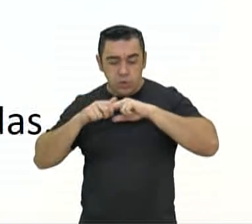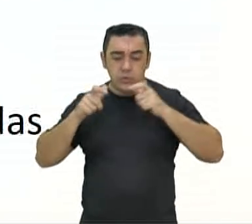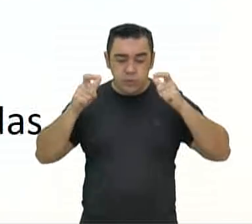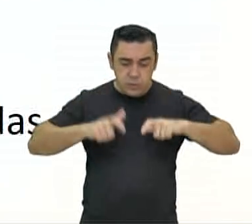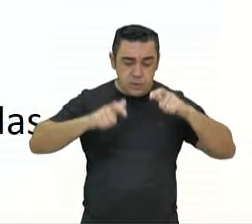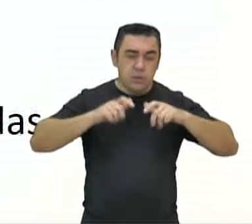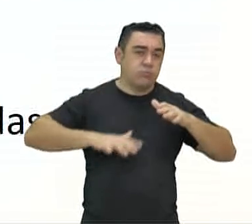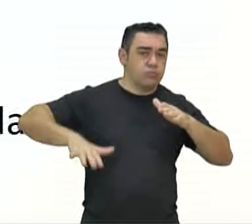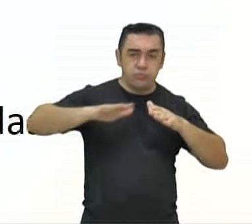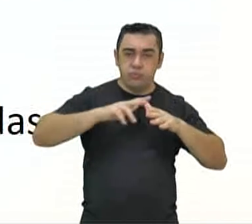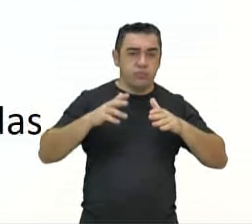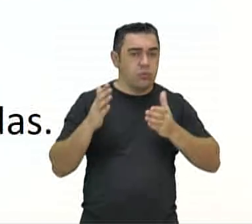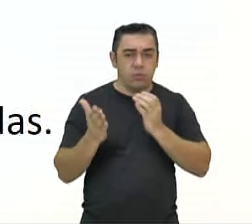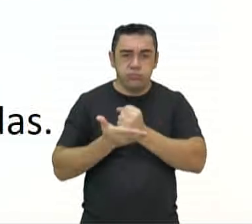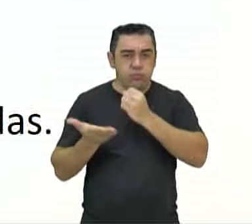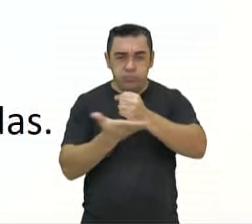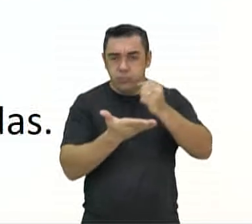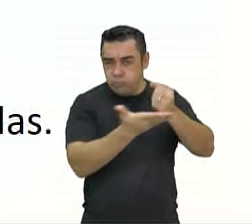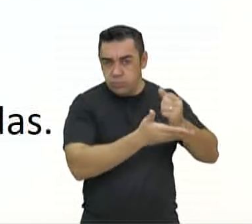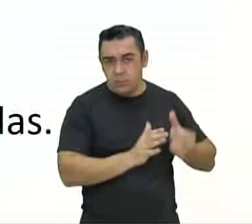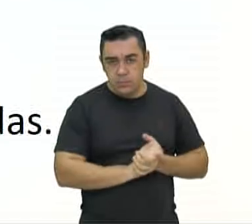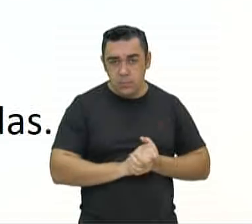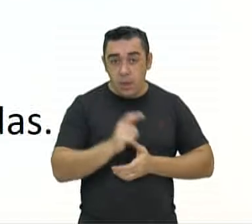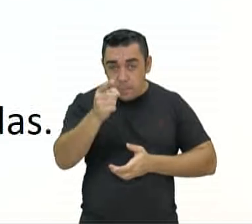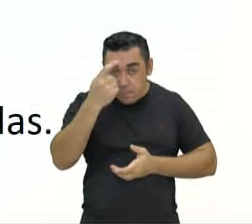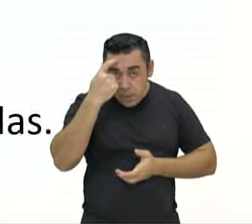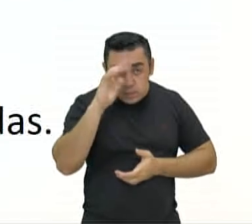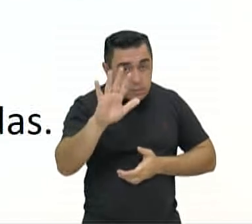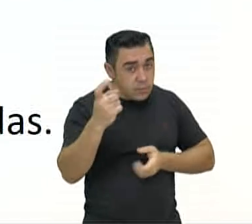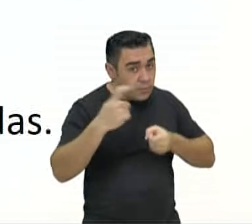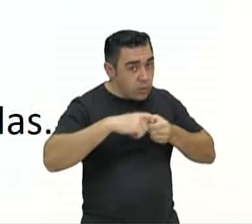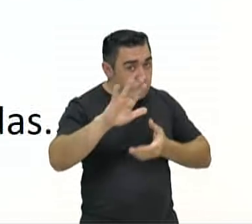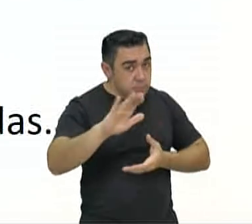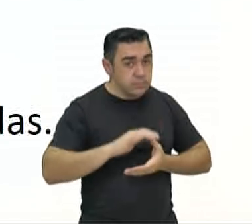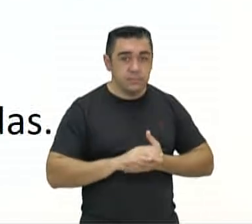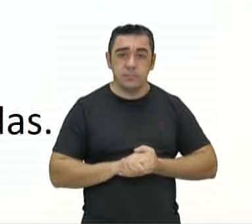foram muito devastadas. Pensa aí que eu já retorno com a resposta.